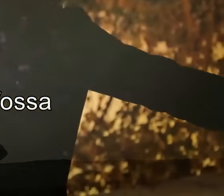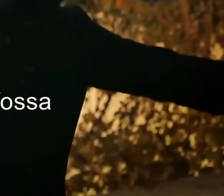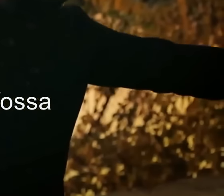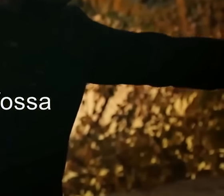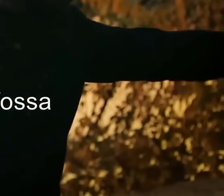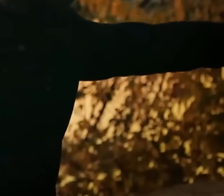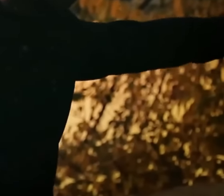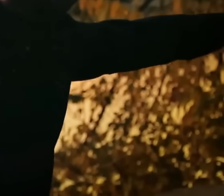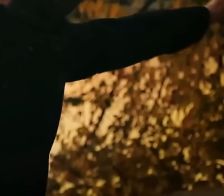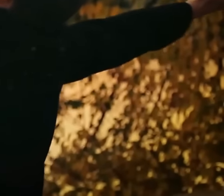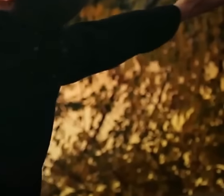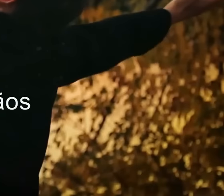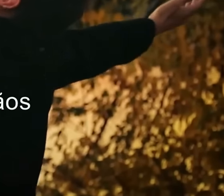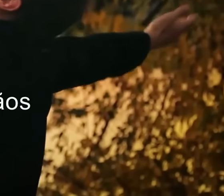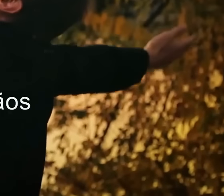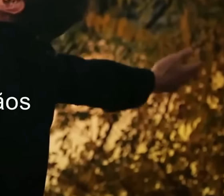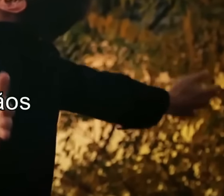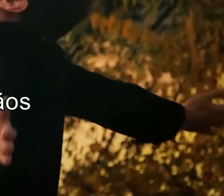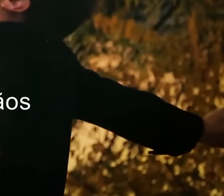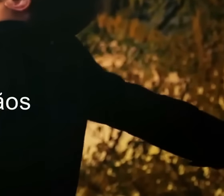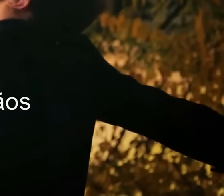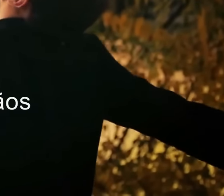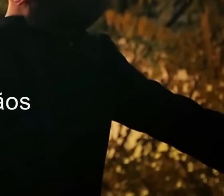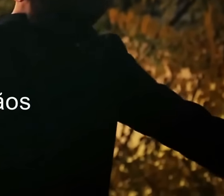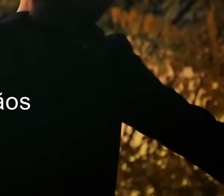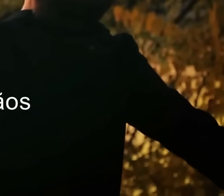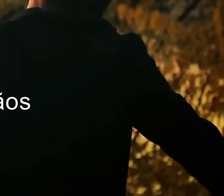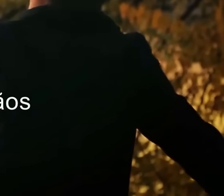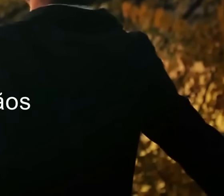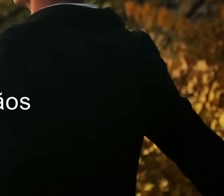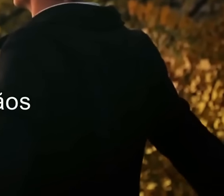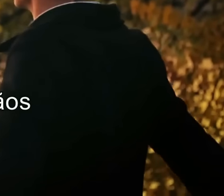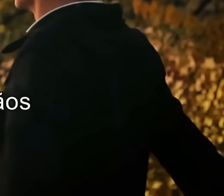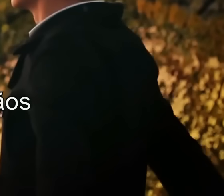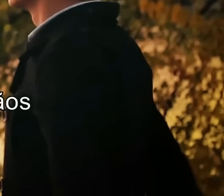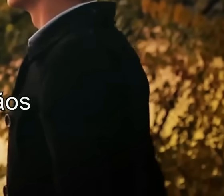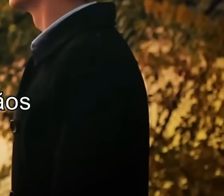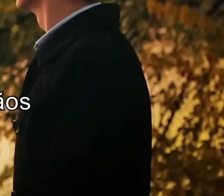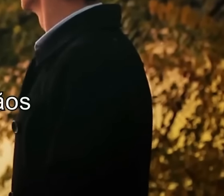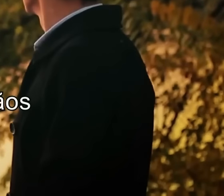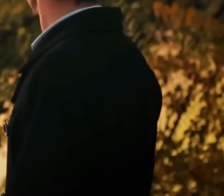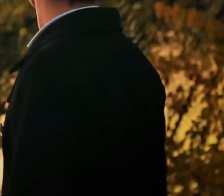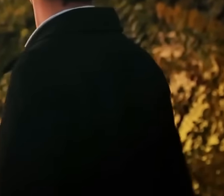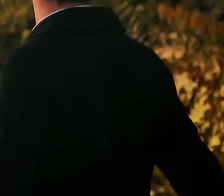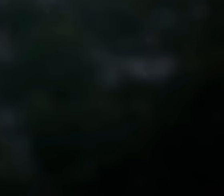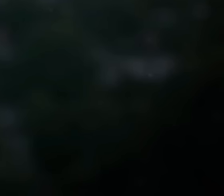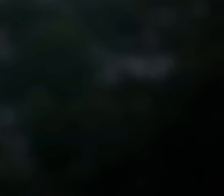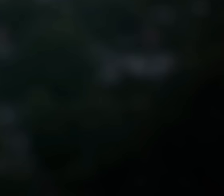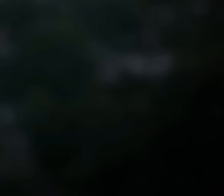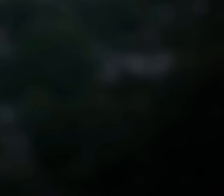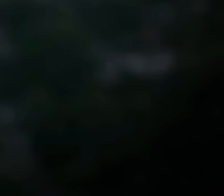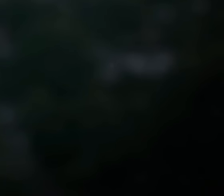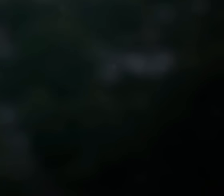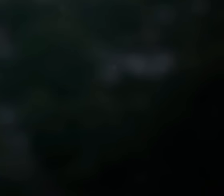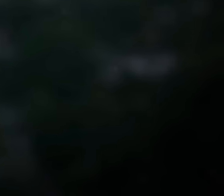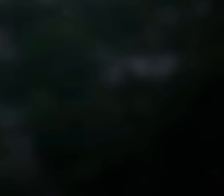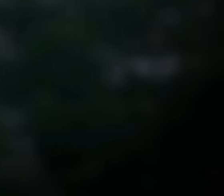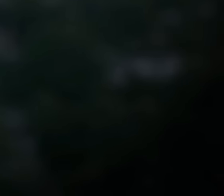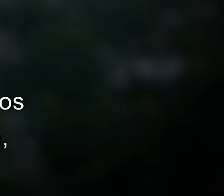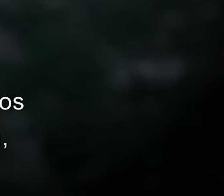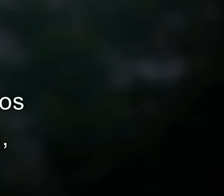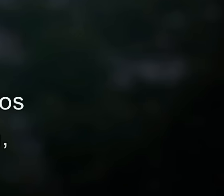nossa Entregando-nos às Vossas mãos fortes para conduzir-nos Permitir